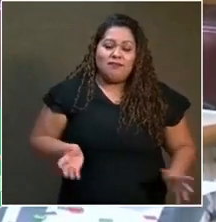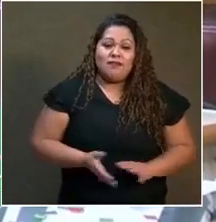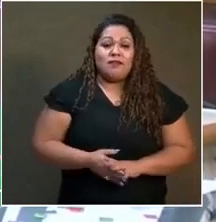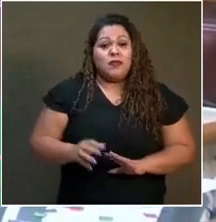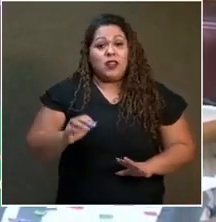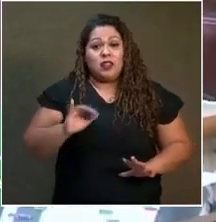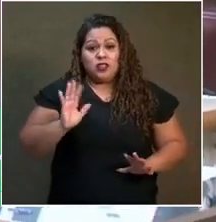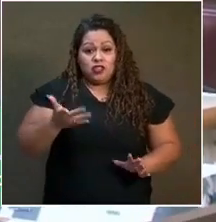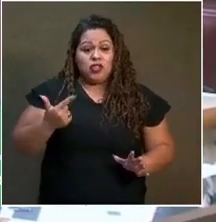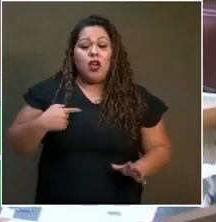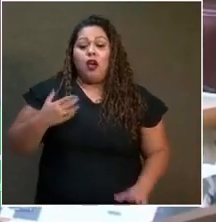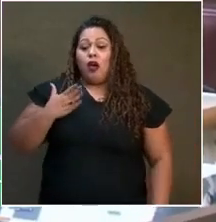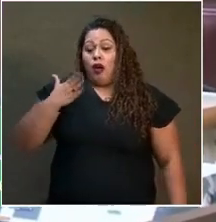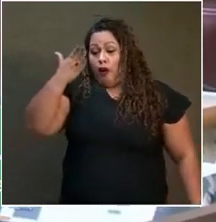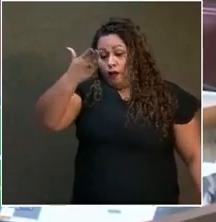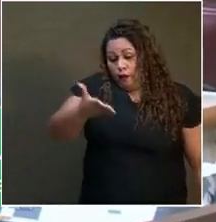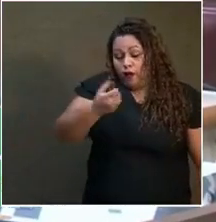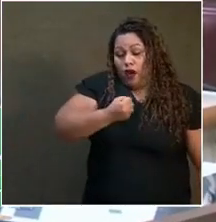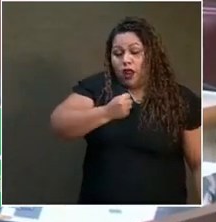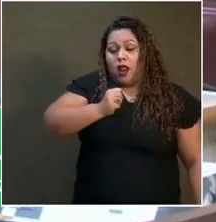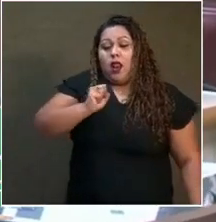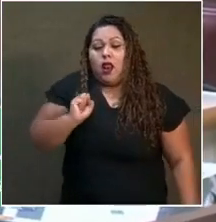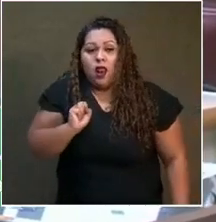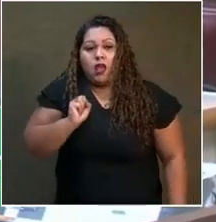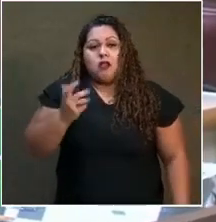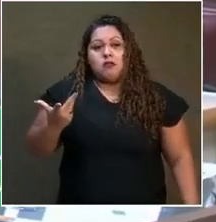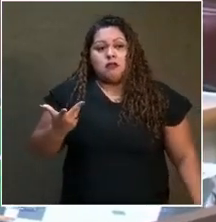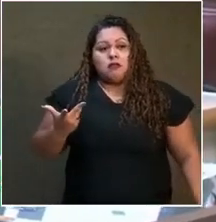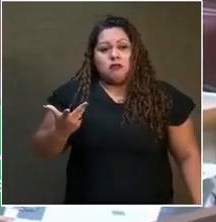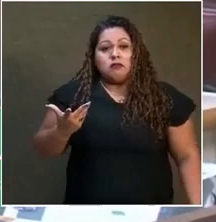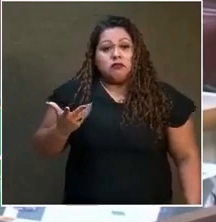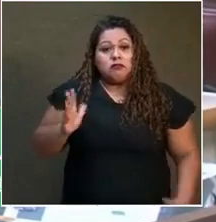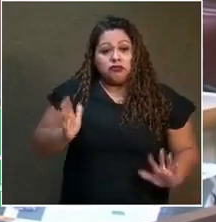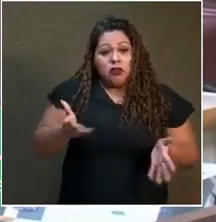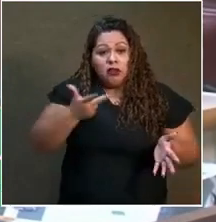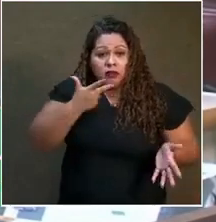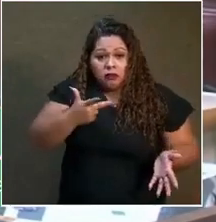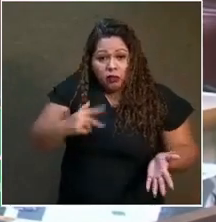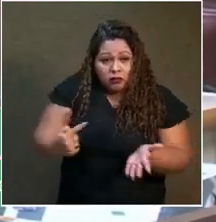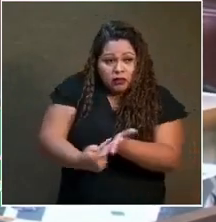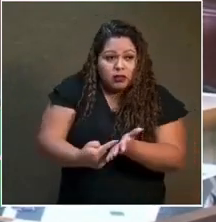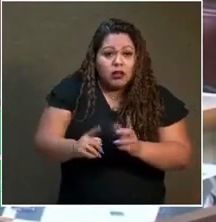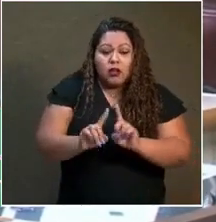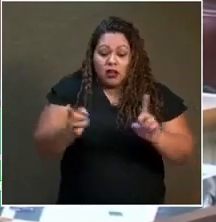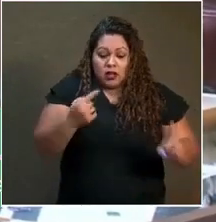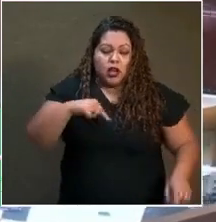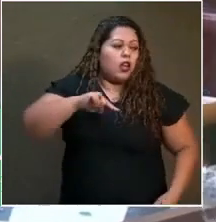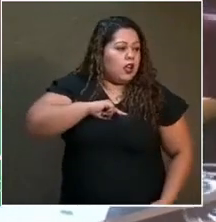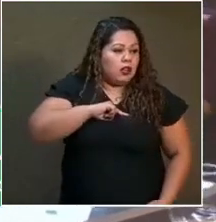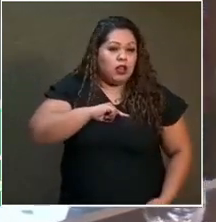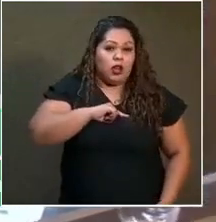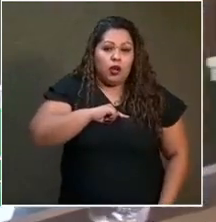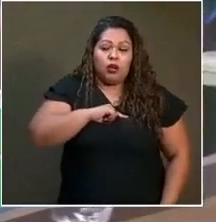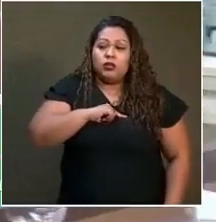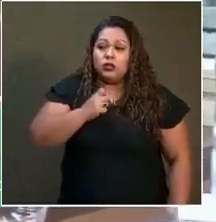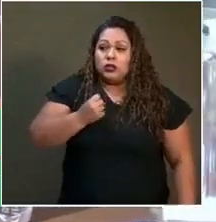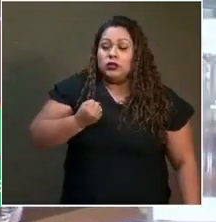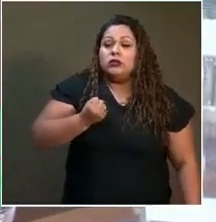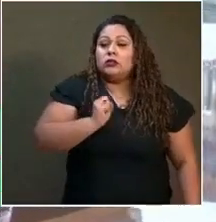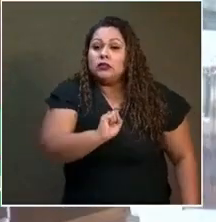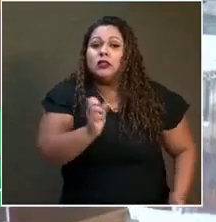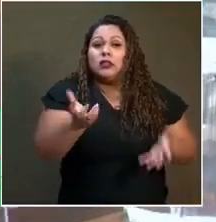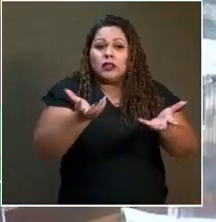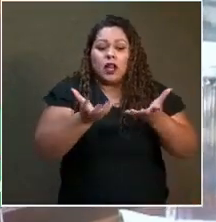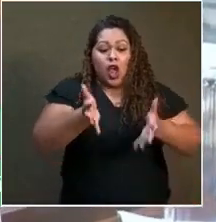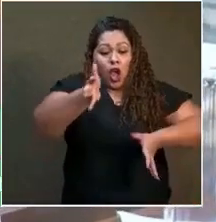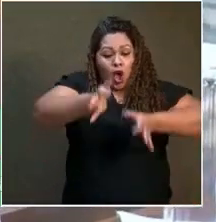Se apresentou na delegacia querendo responder pelo que ele fez. Mas nós, como defesa dele, queremos que ele seja